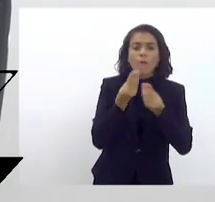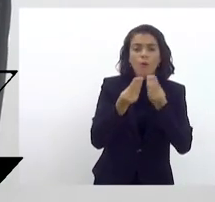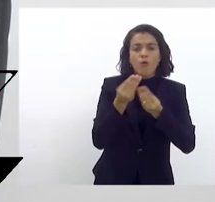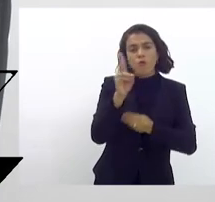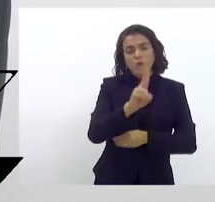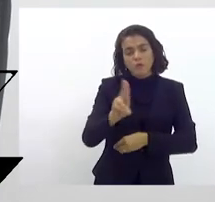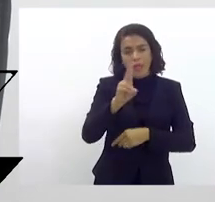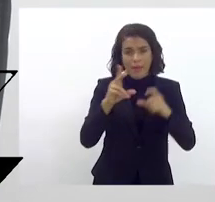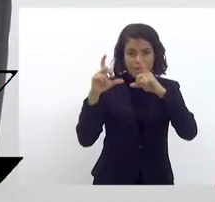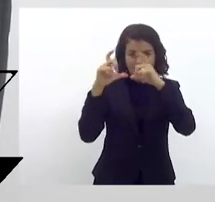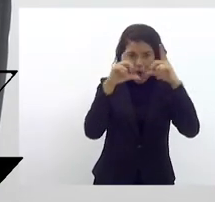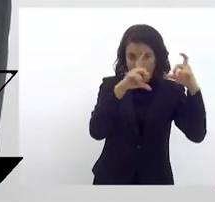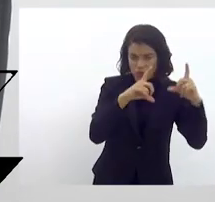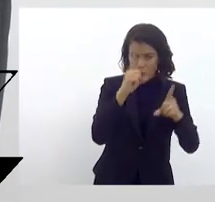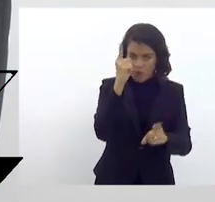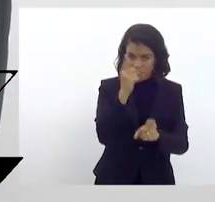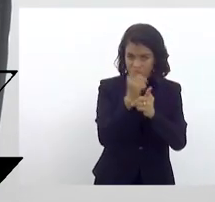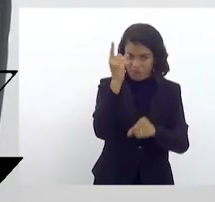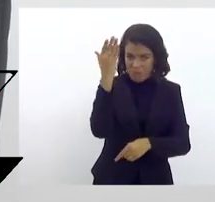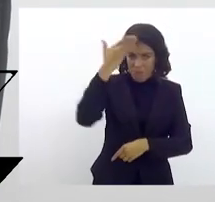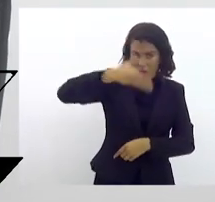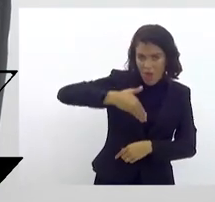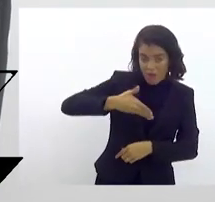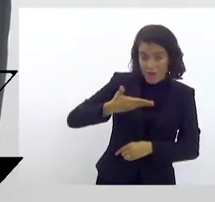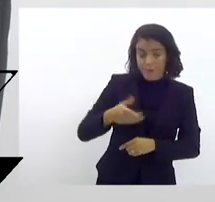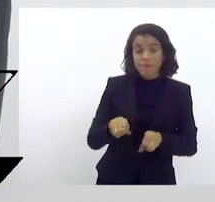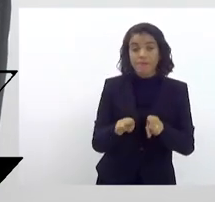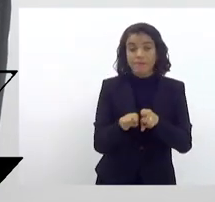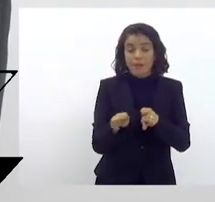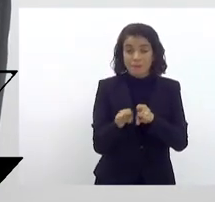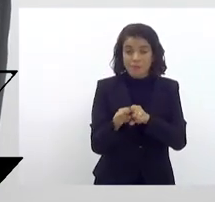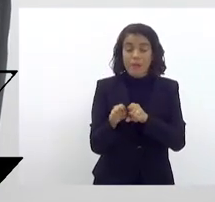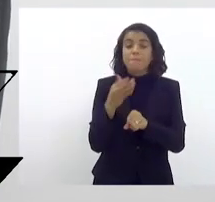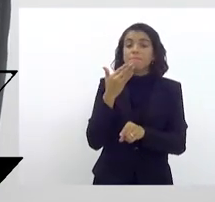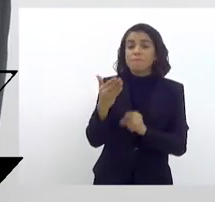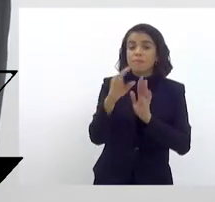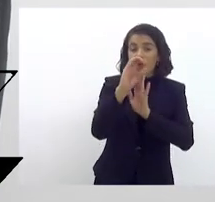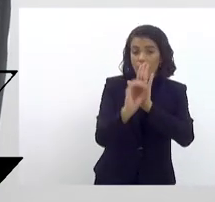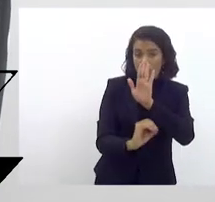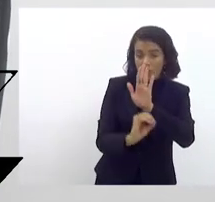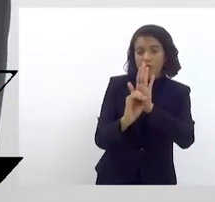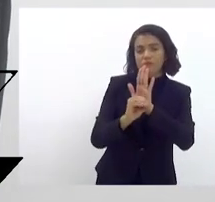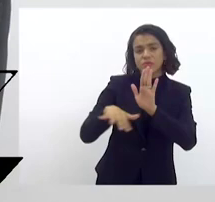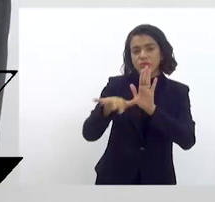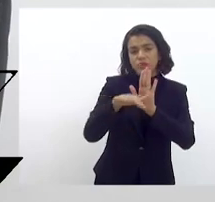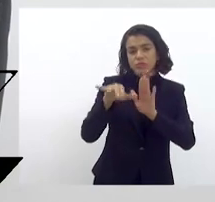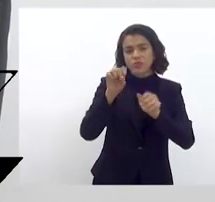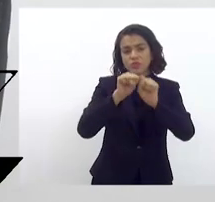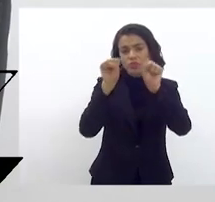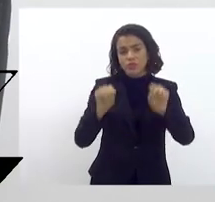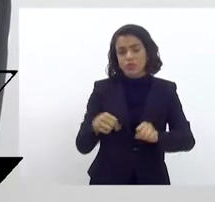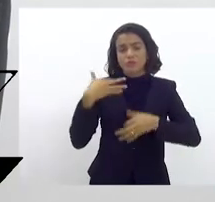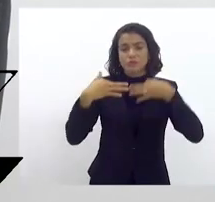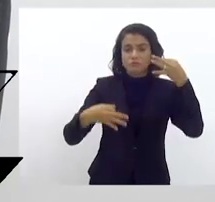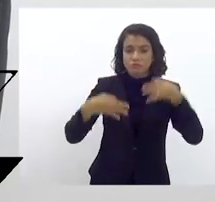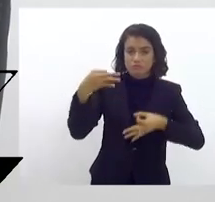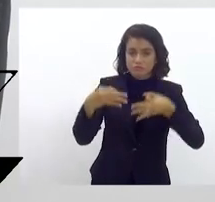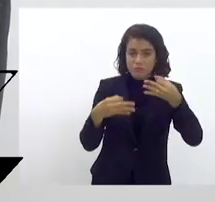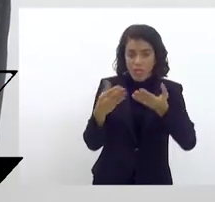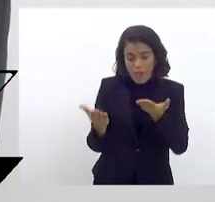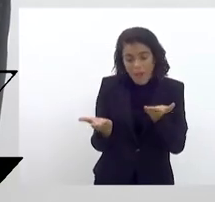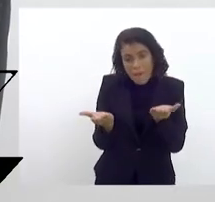método de produção de provas F eles pedir ofícios aos órgãos do sistema de Justiça Criminal para o fiel